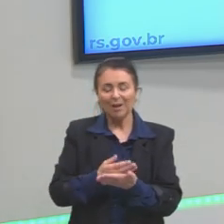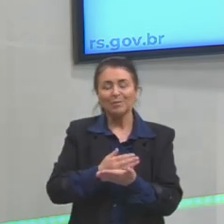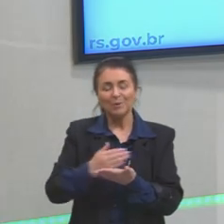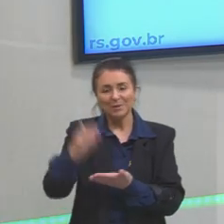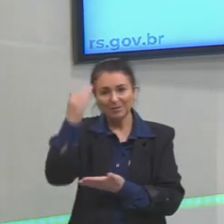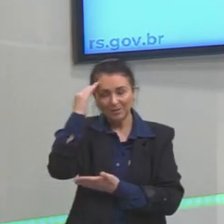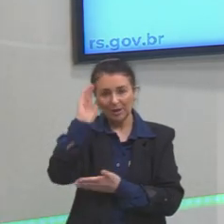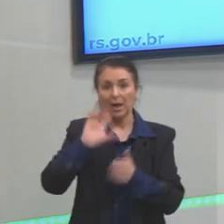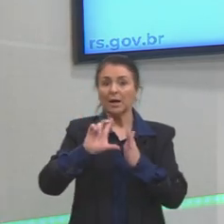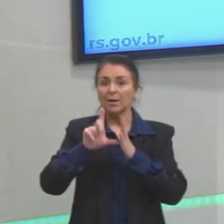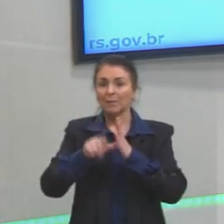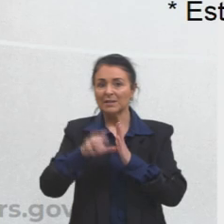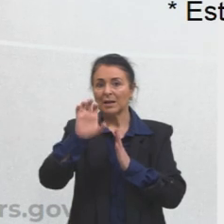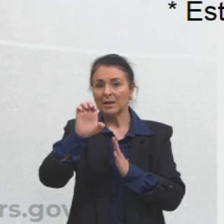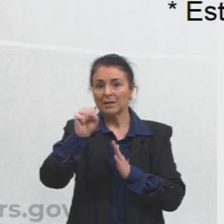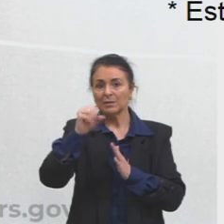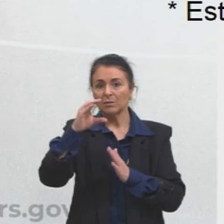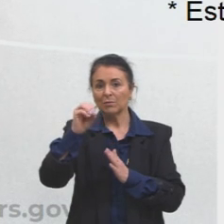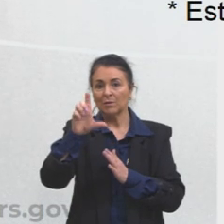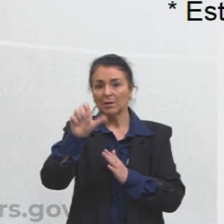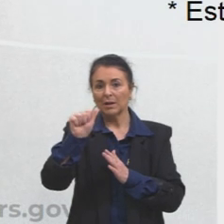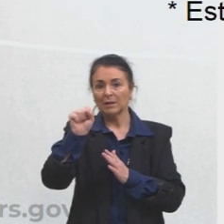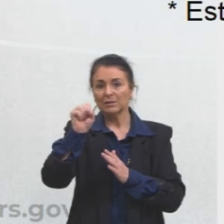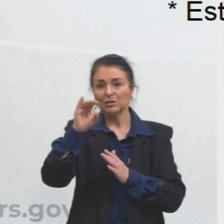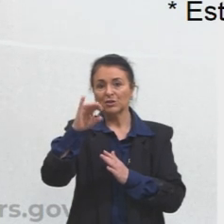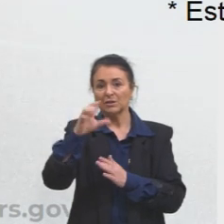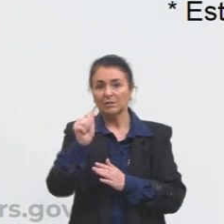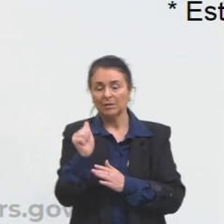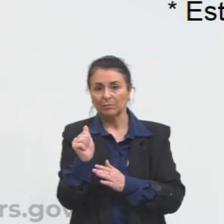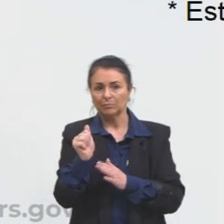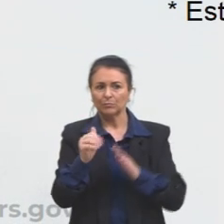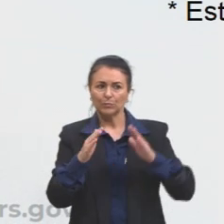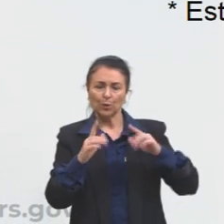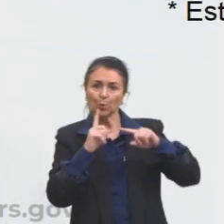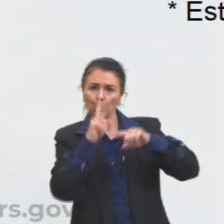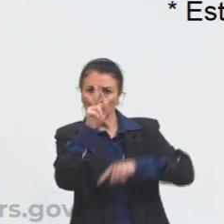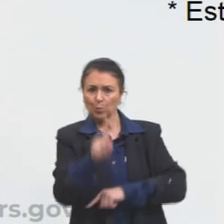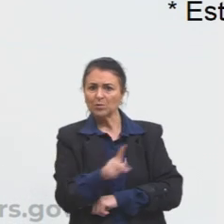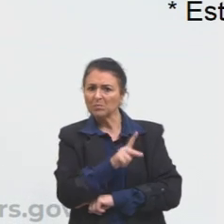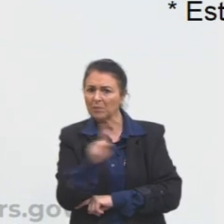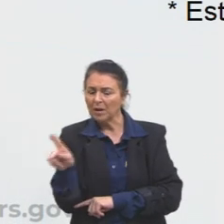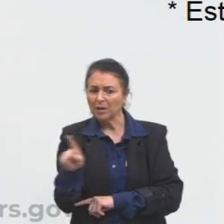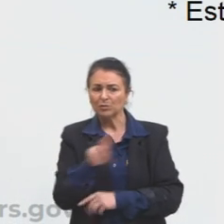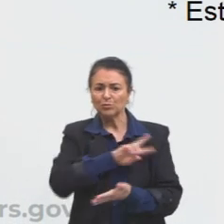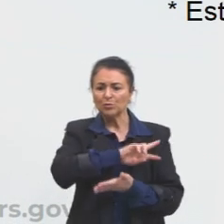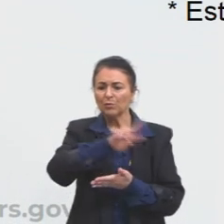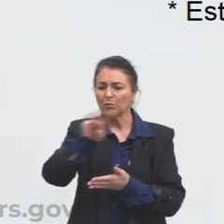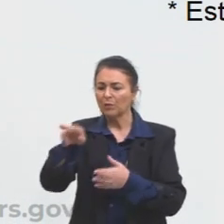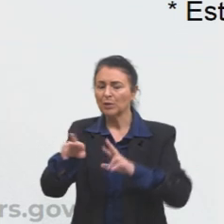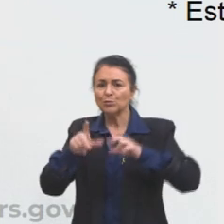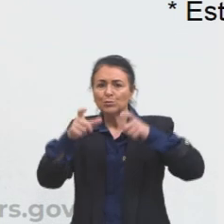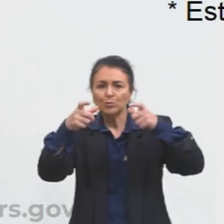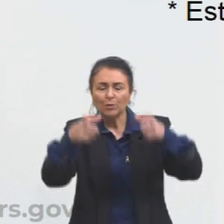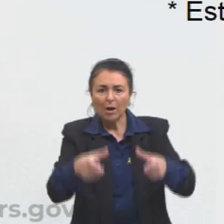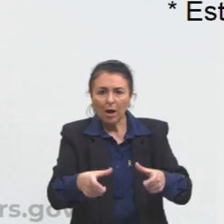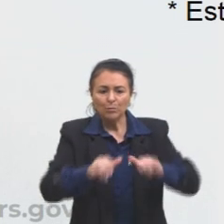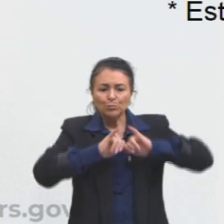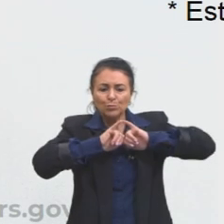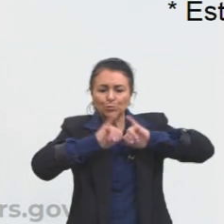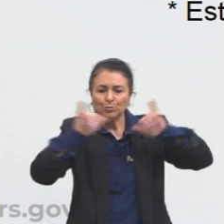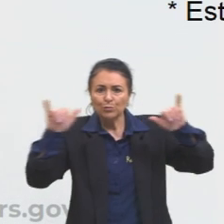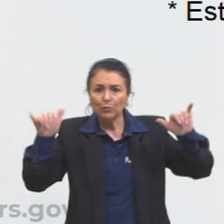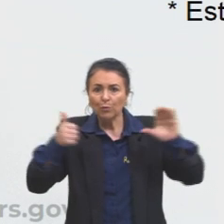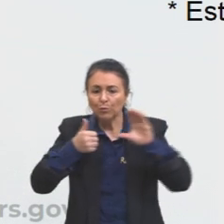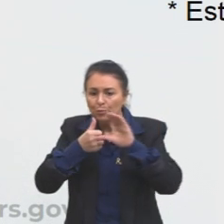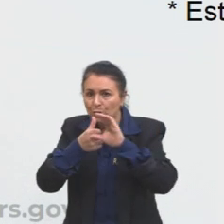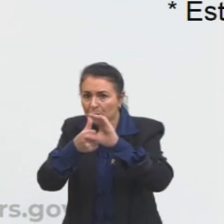seguida vem a Escolástica Então são os padres Esse padre esfregavam então em vários lugares divulgam sua divulga o